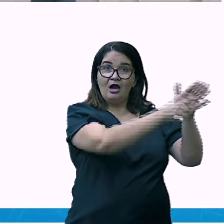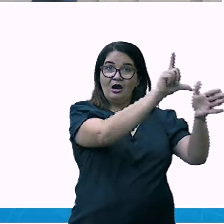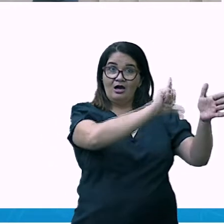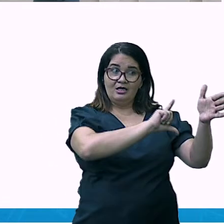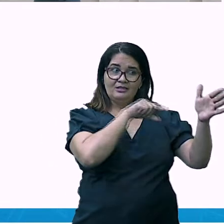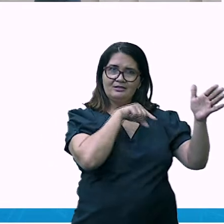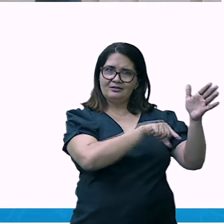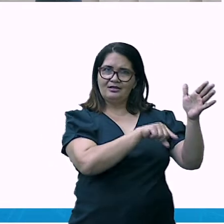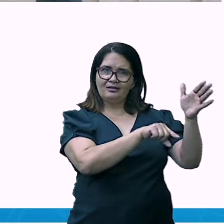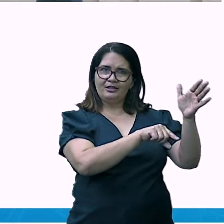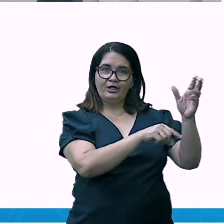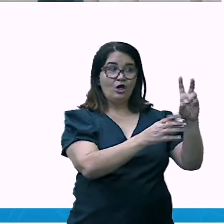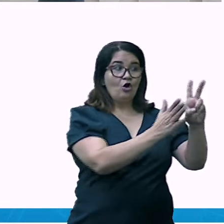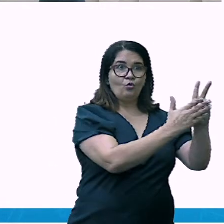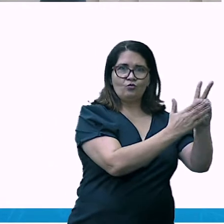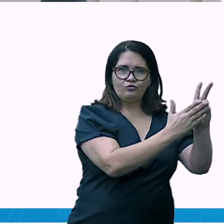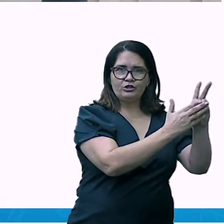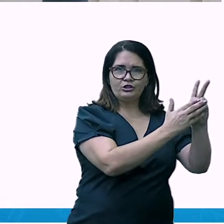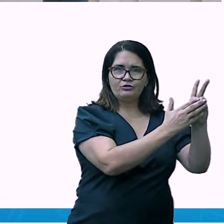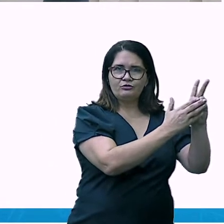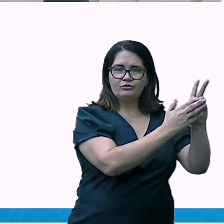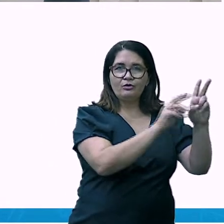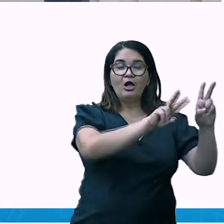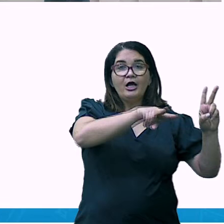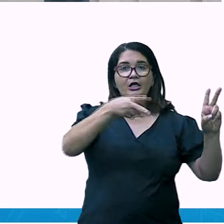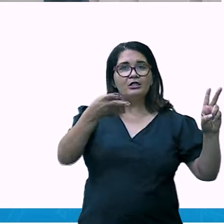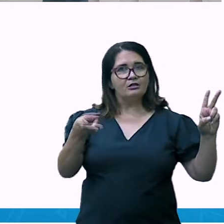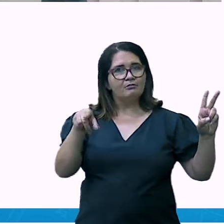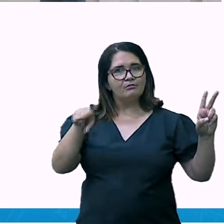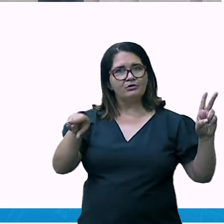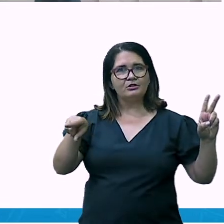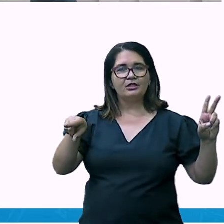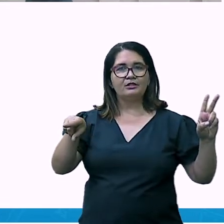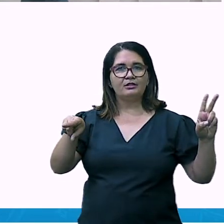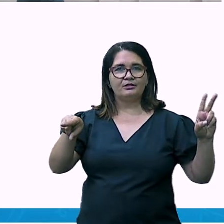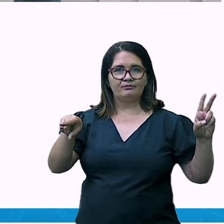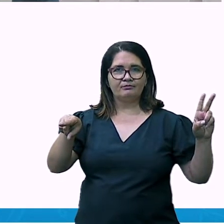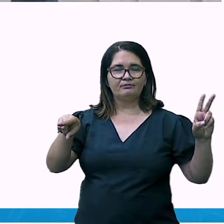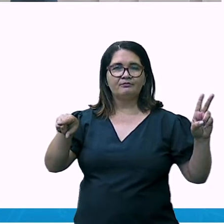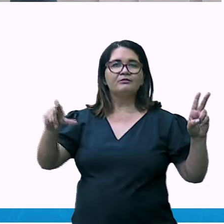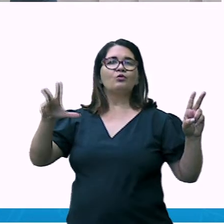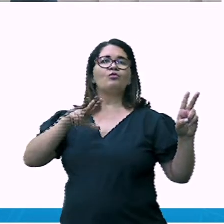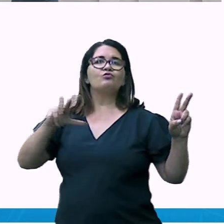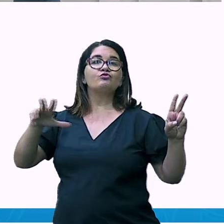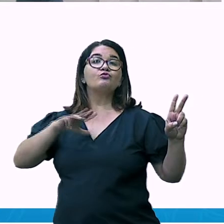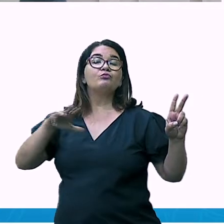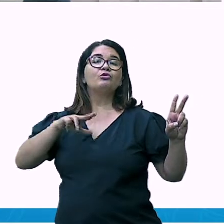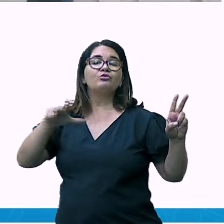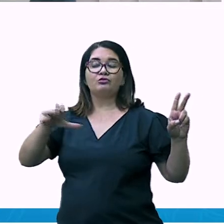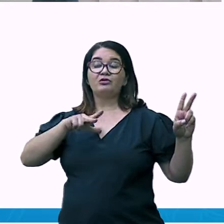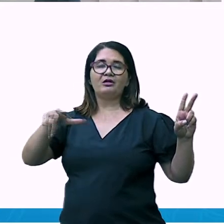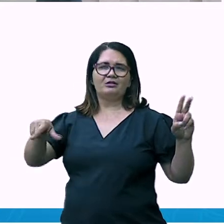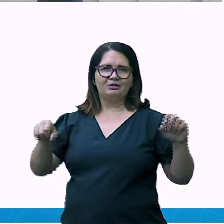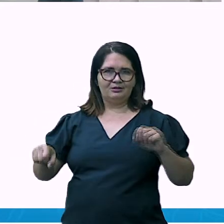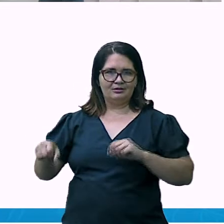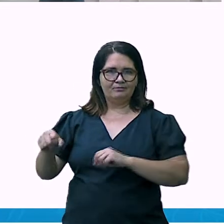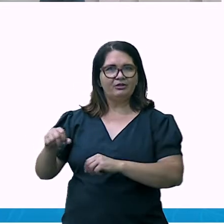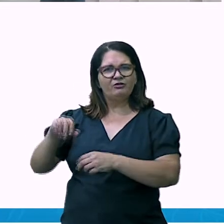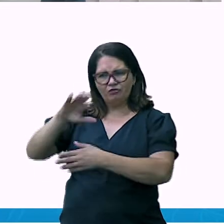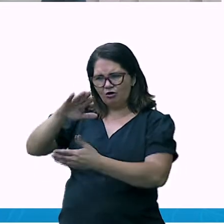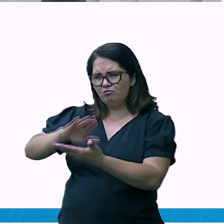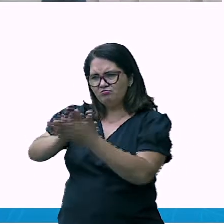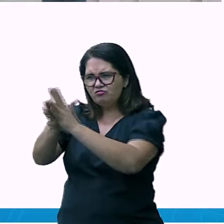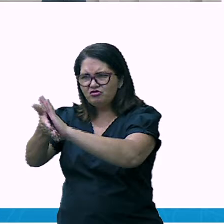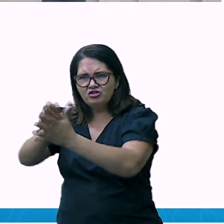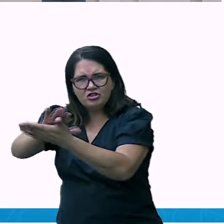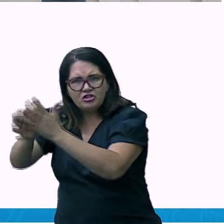gente tivesse que mensurar ali qual daquelas fotos foi feita por indígenas e qual